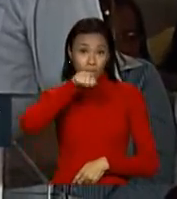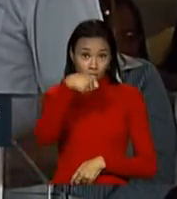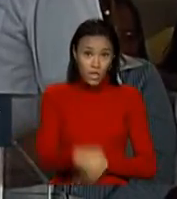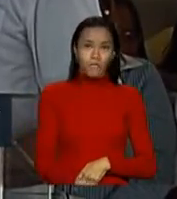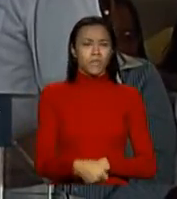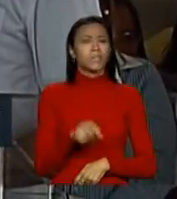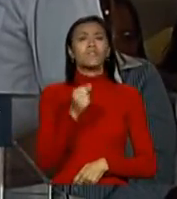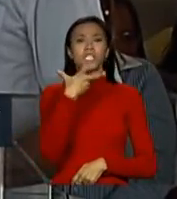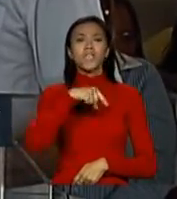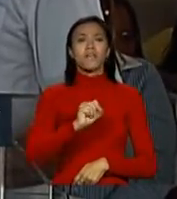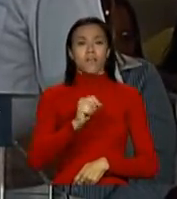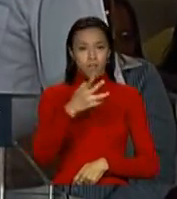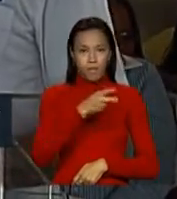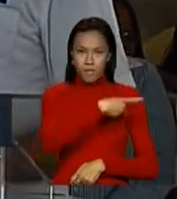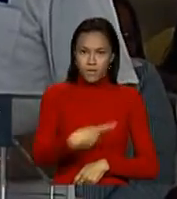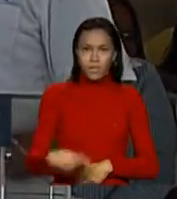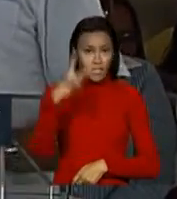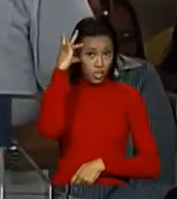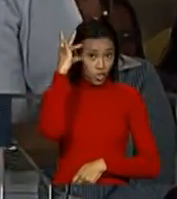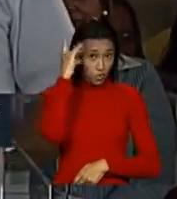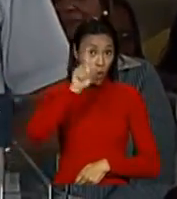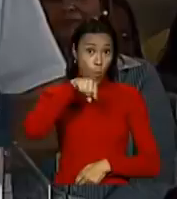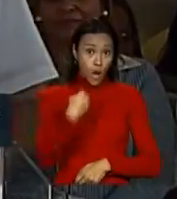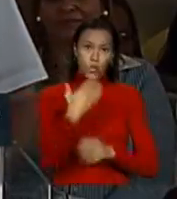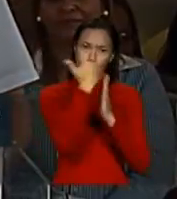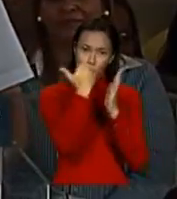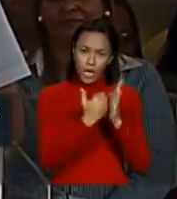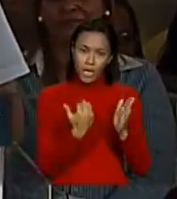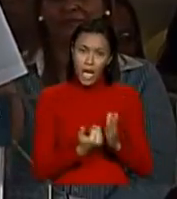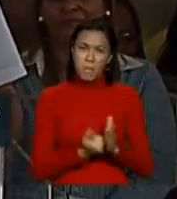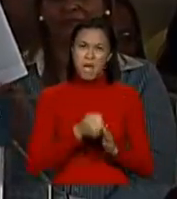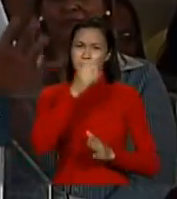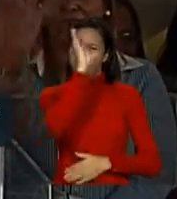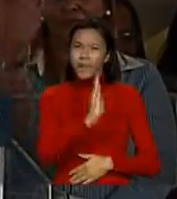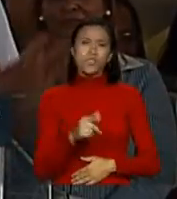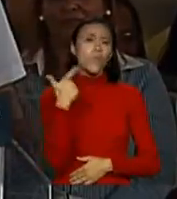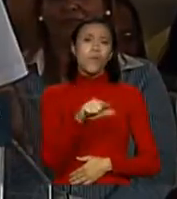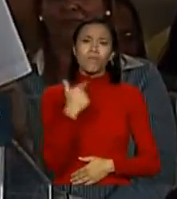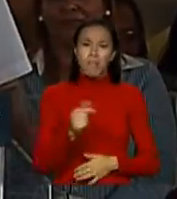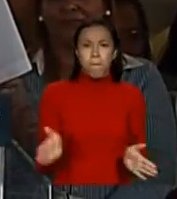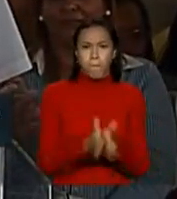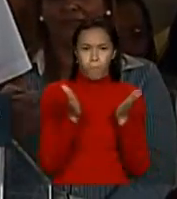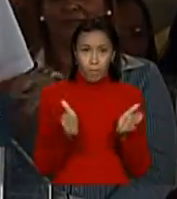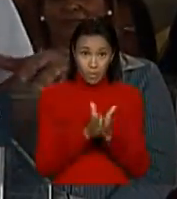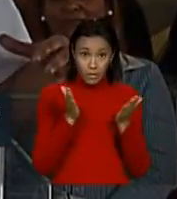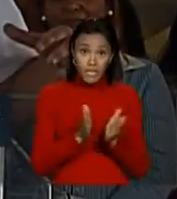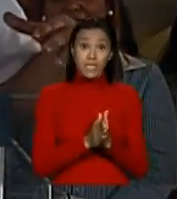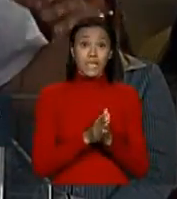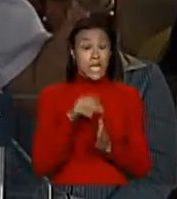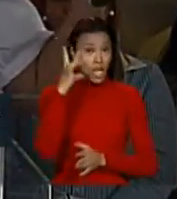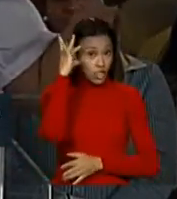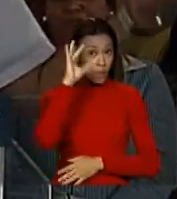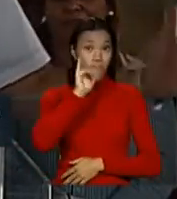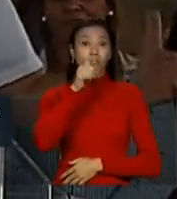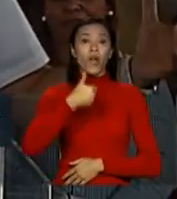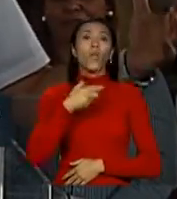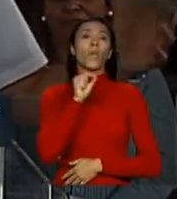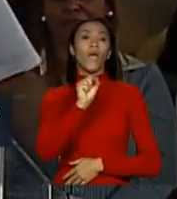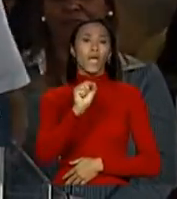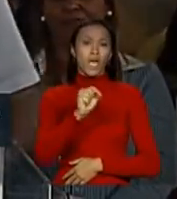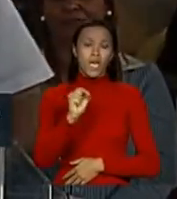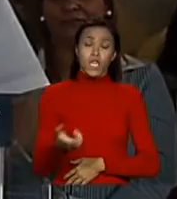presidenta Dilma quando lançou o programa Brasil sem miséria que ela nos disse que os órgãos